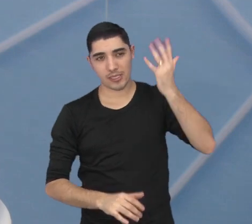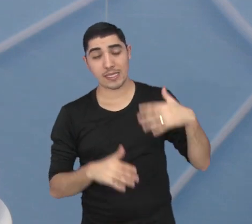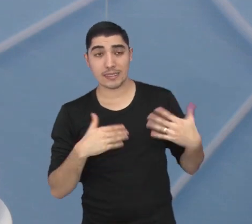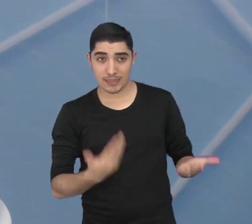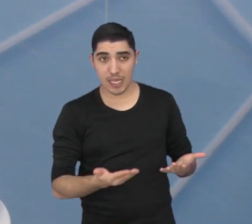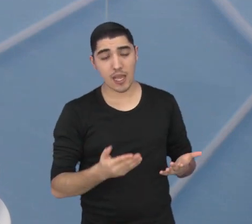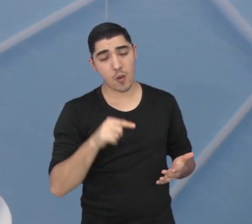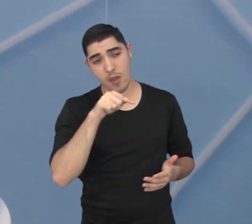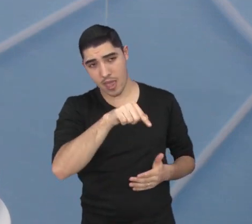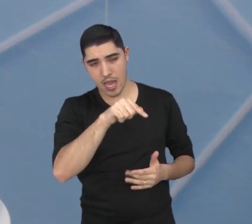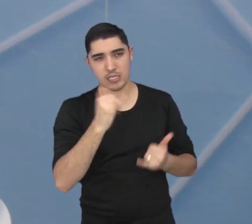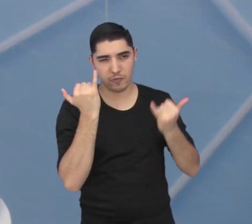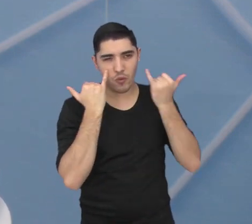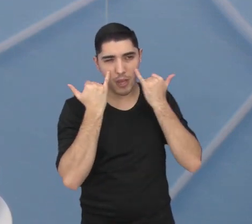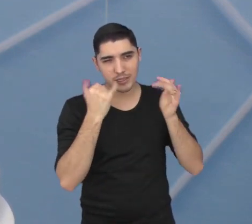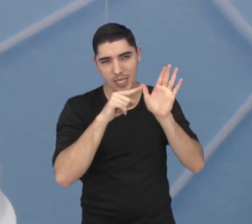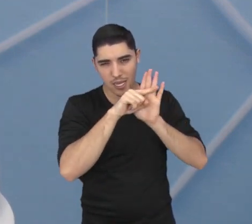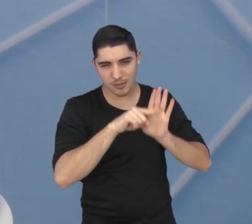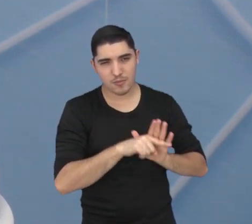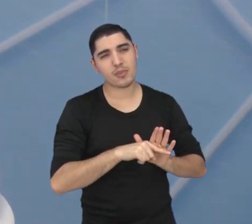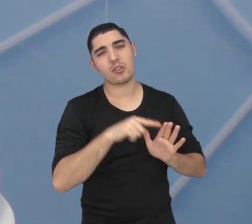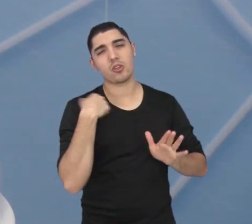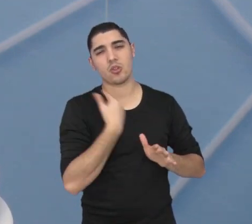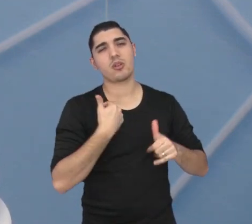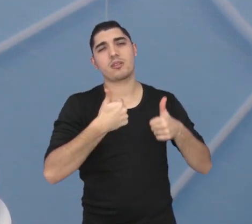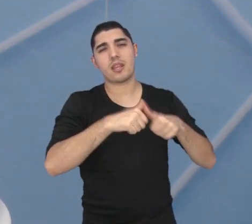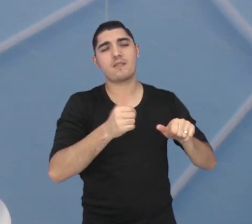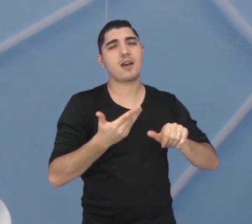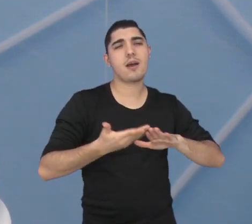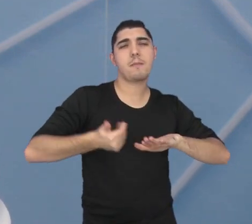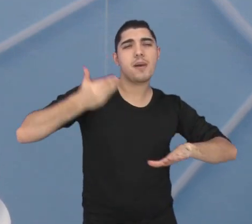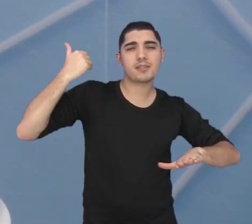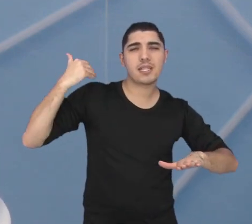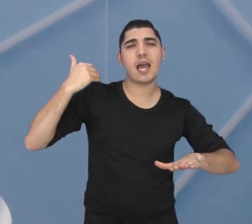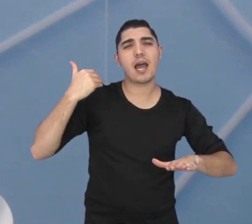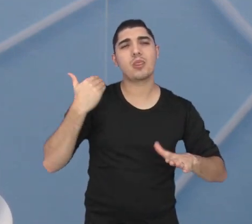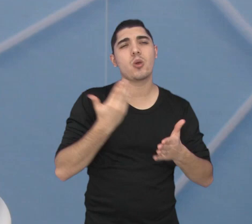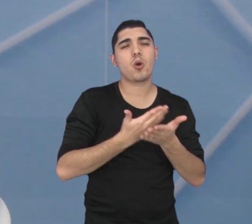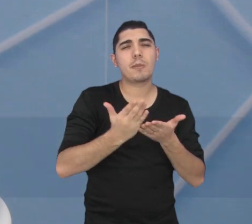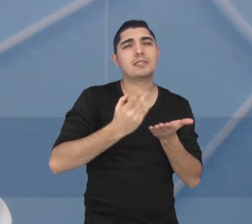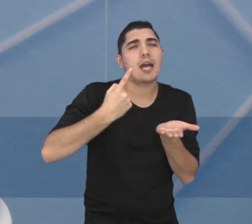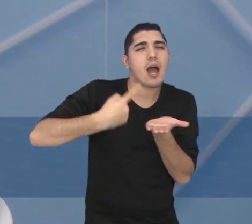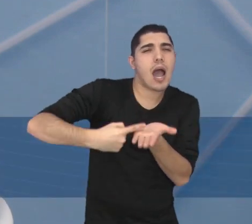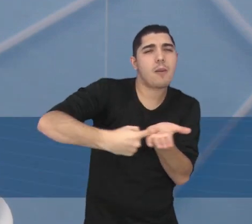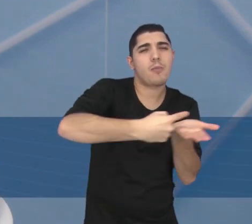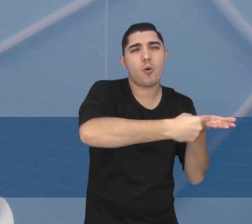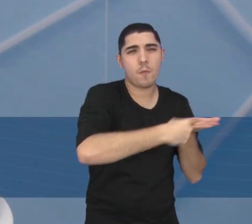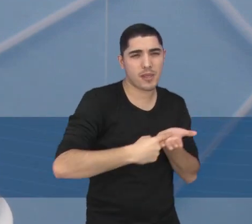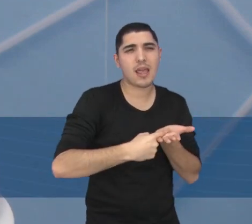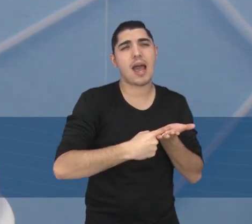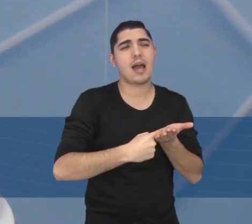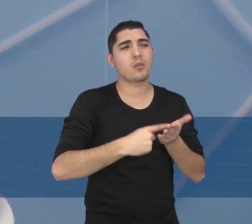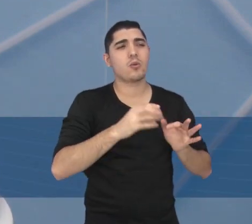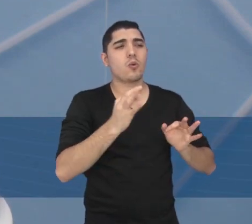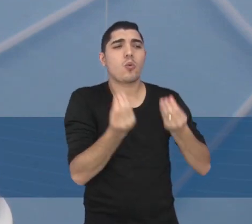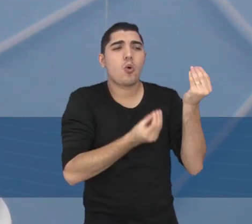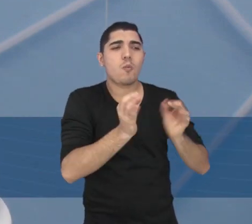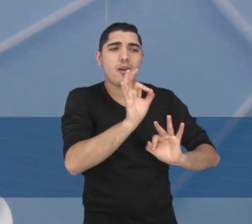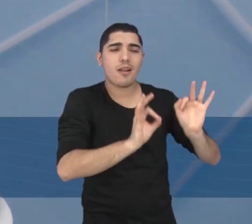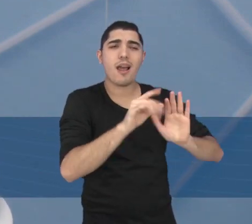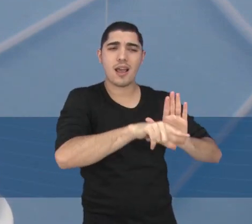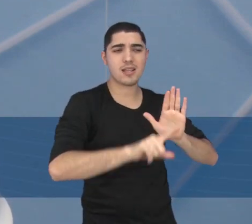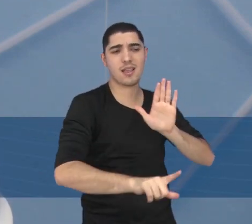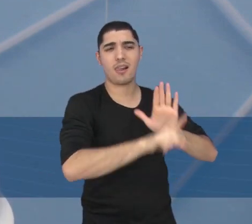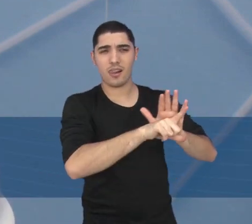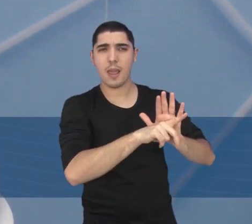muito estudado quando a gente estava negociando ainda lá atrás a questão do acordo setorial, como seria a legislação da logística